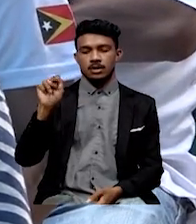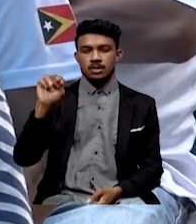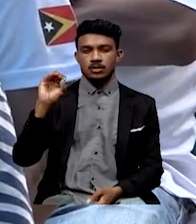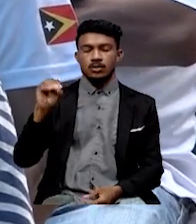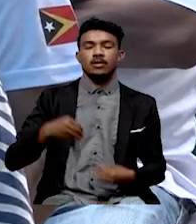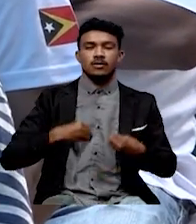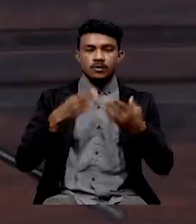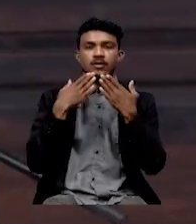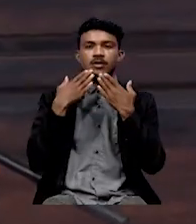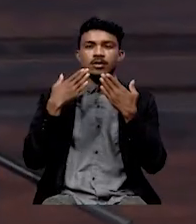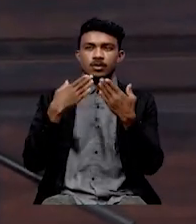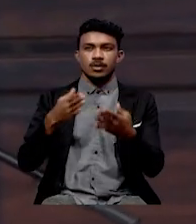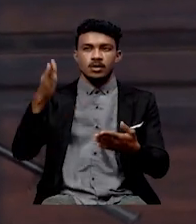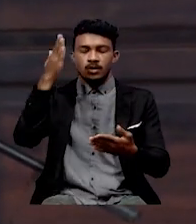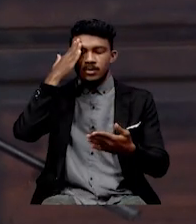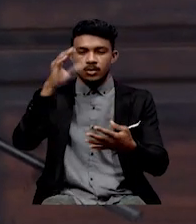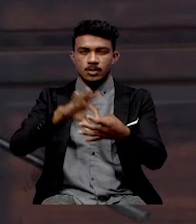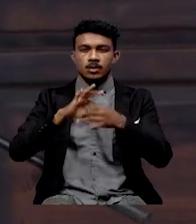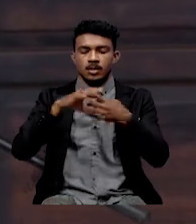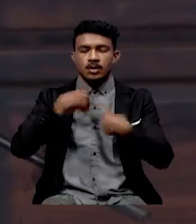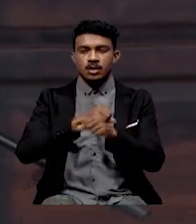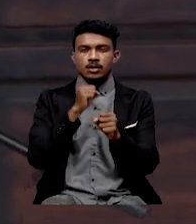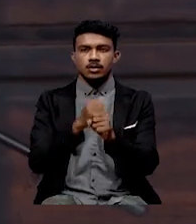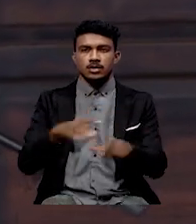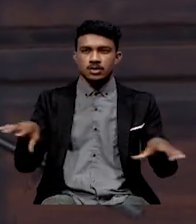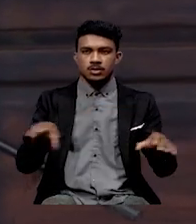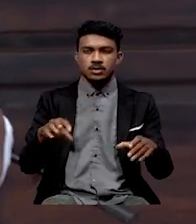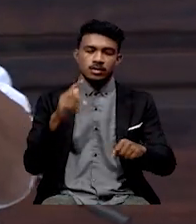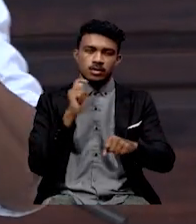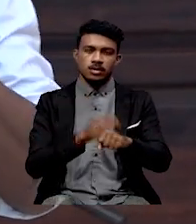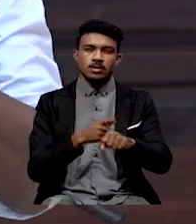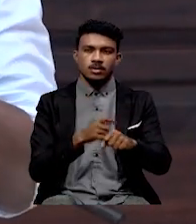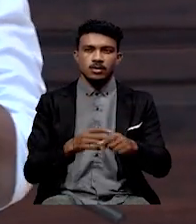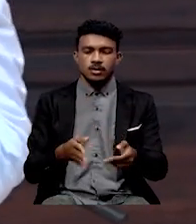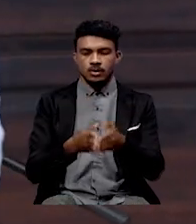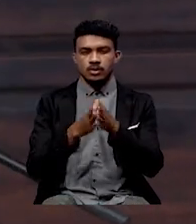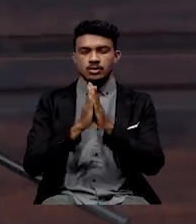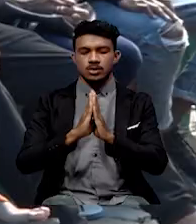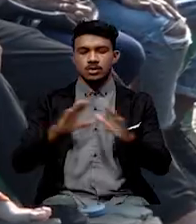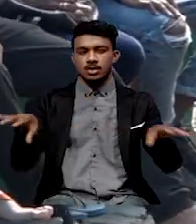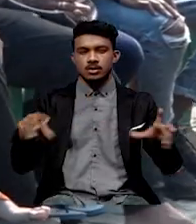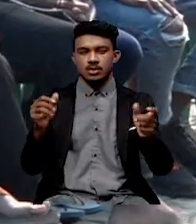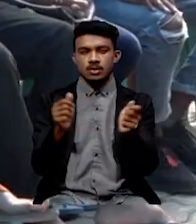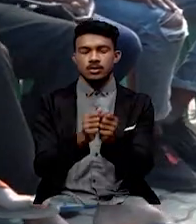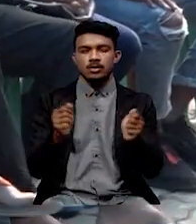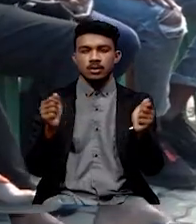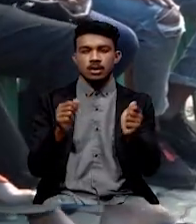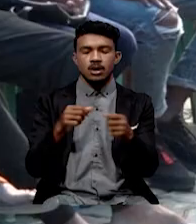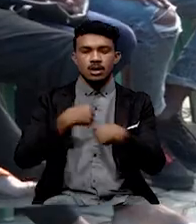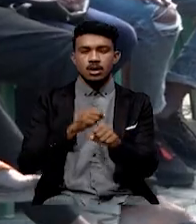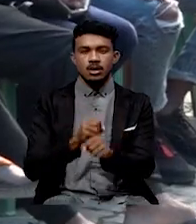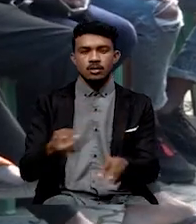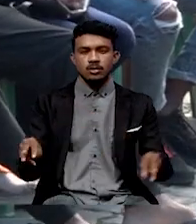so iniciativa hus equipa nebe halo ona serviço durante ne no husu atu serviço hamutuk ho di halo mudansa